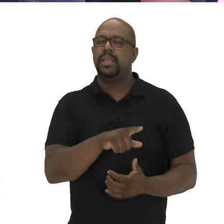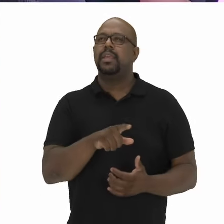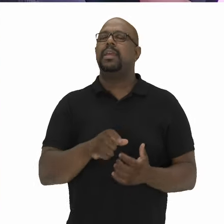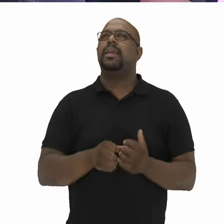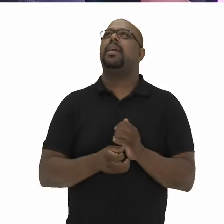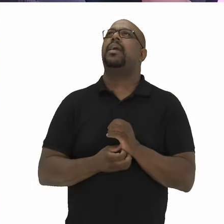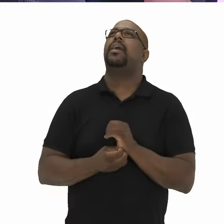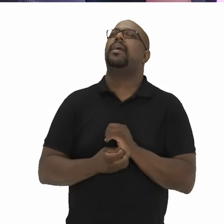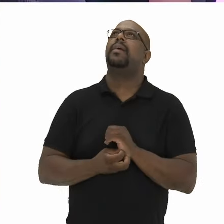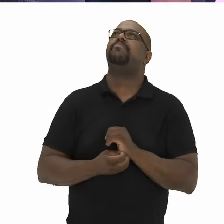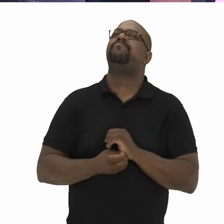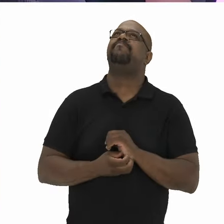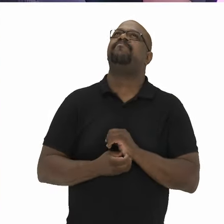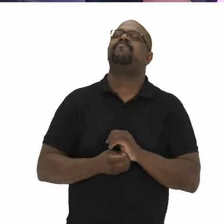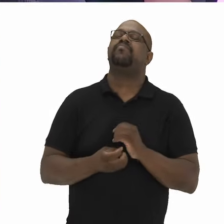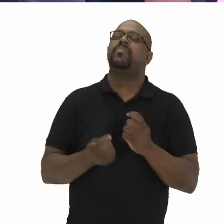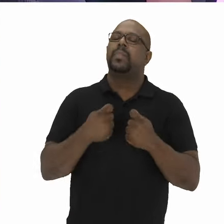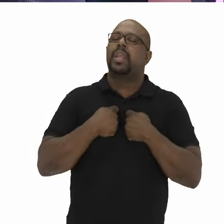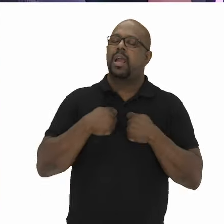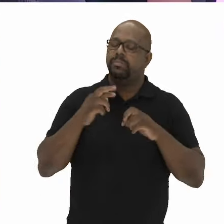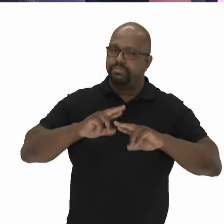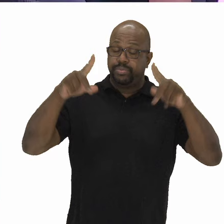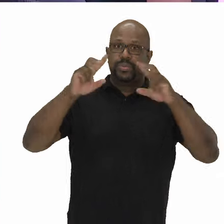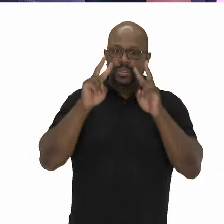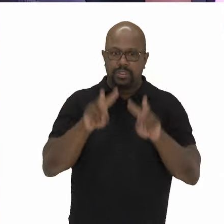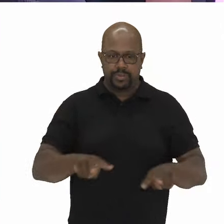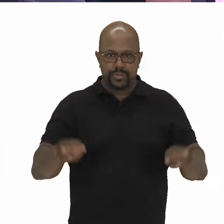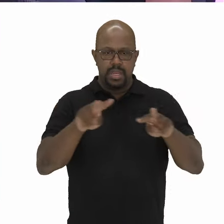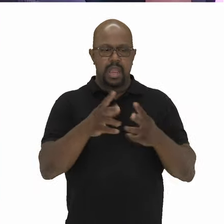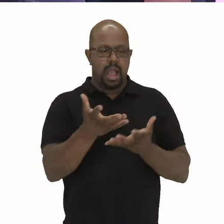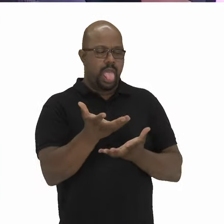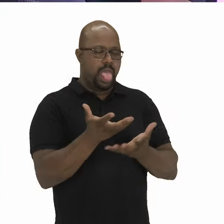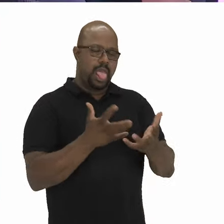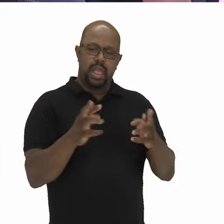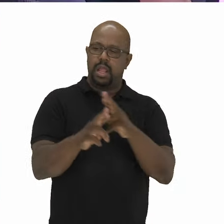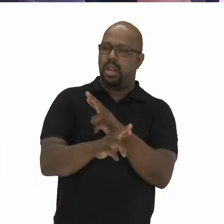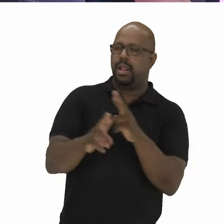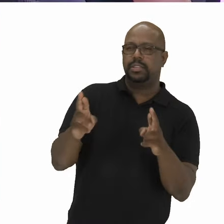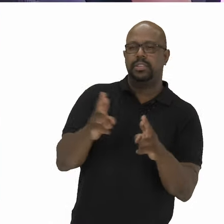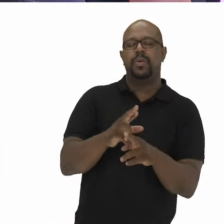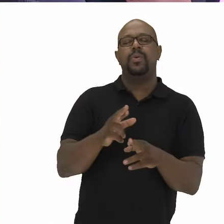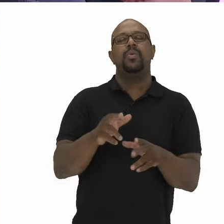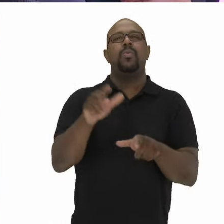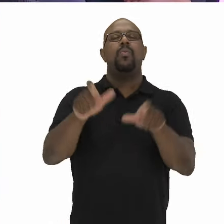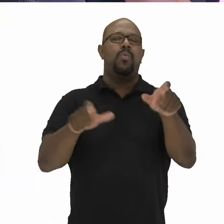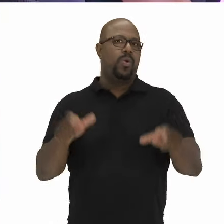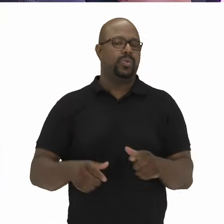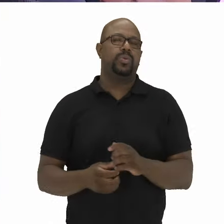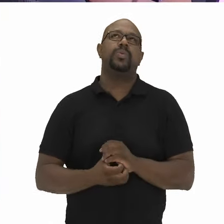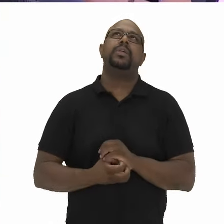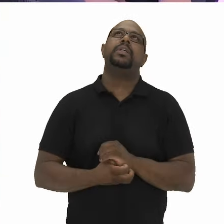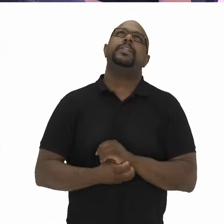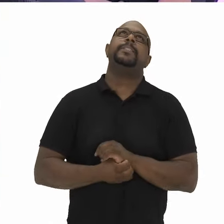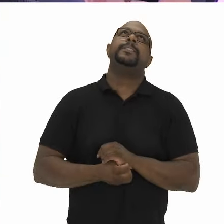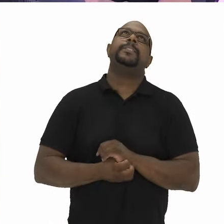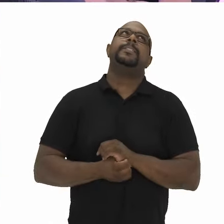você consegue mudar a maneira da gente ver a relação com o